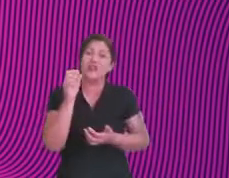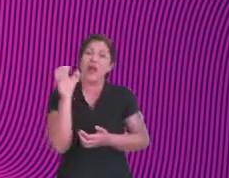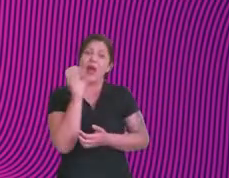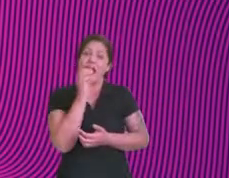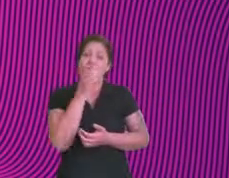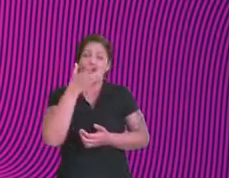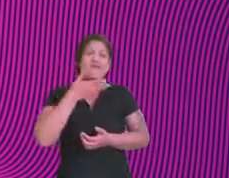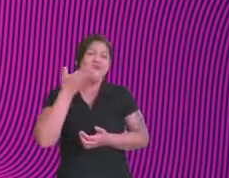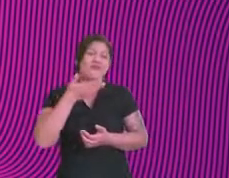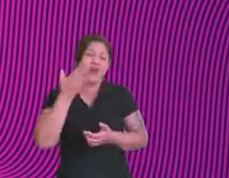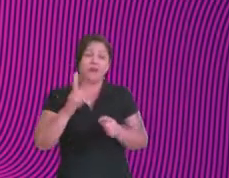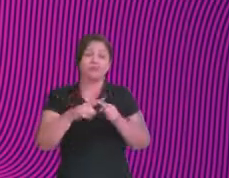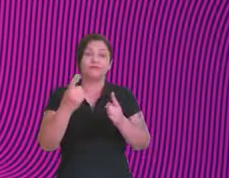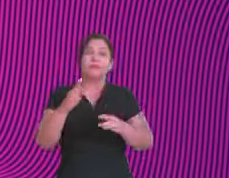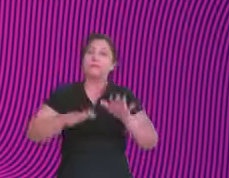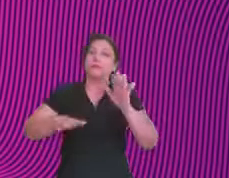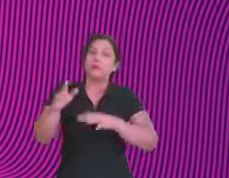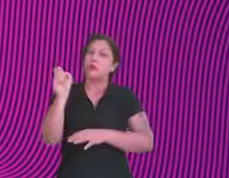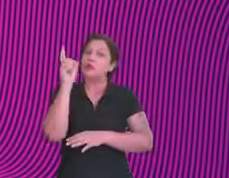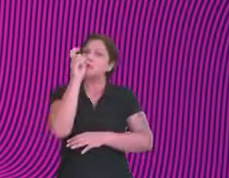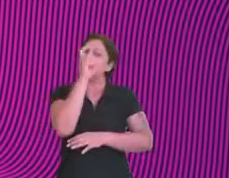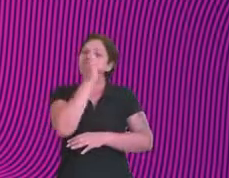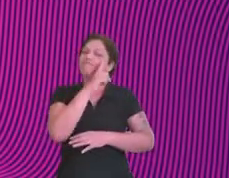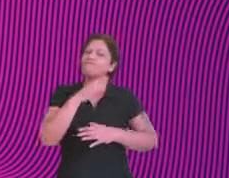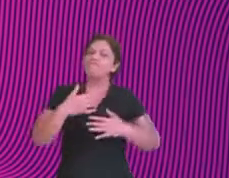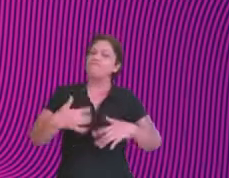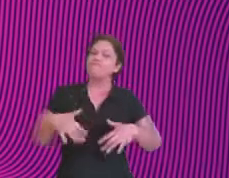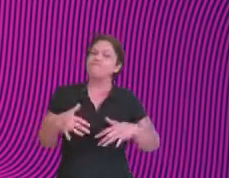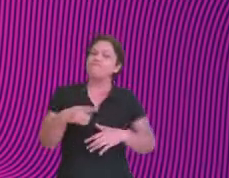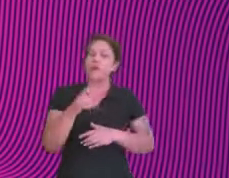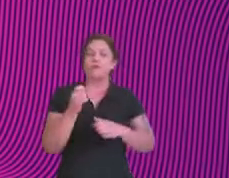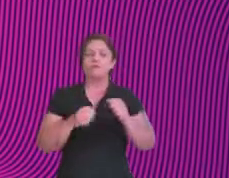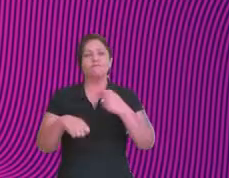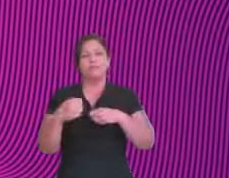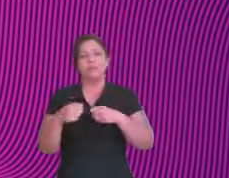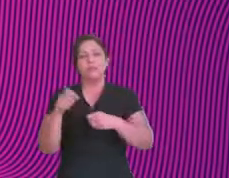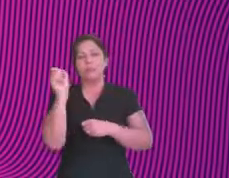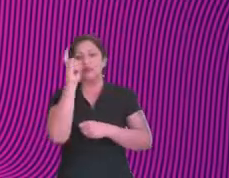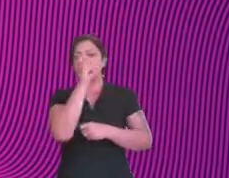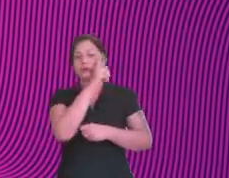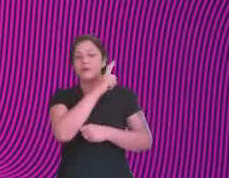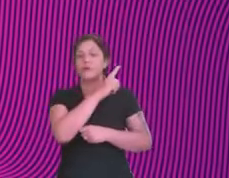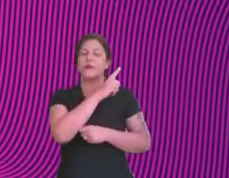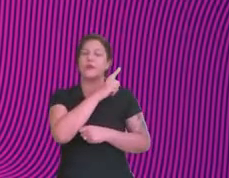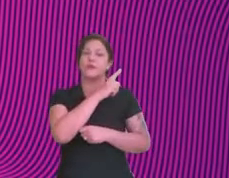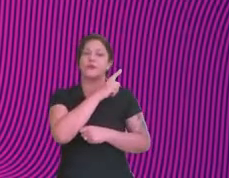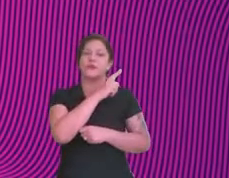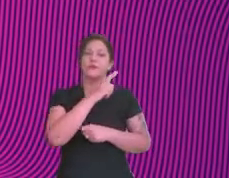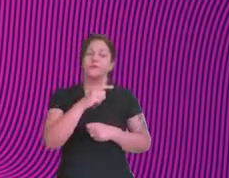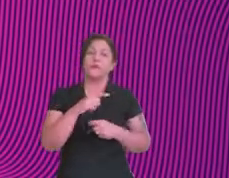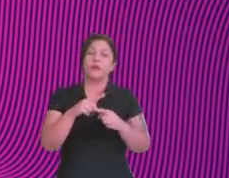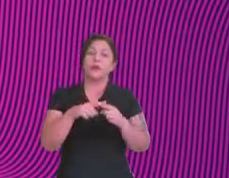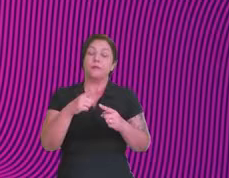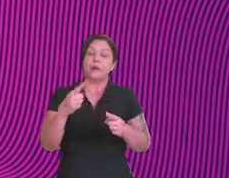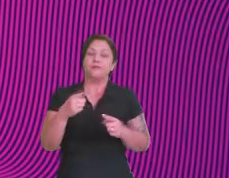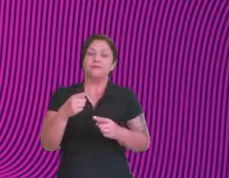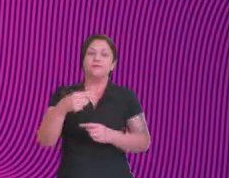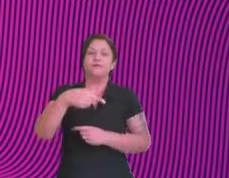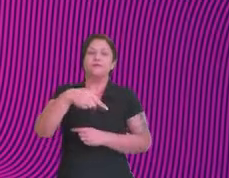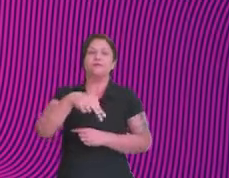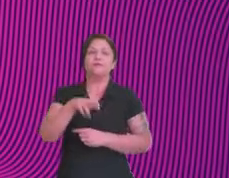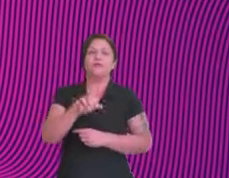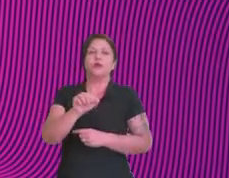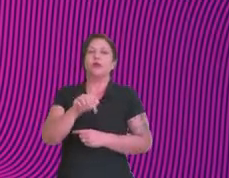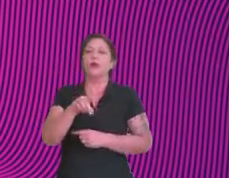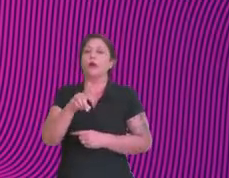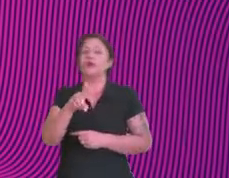cenário do intervalo, de HIPEC em intervalo. Então, pacientes que vão para a neoadjuvância, essa paciente é a paciente que vai se